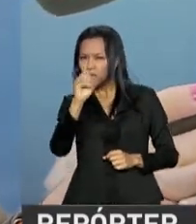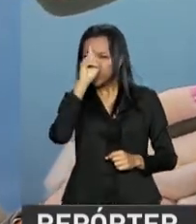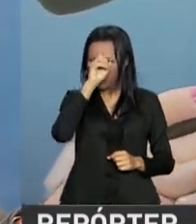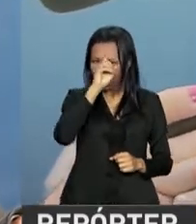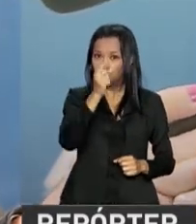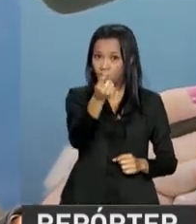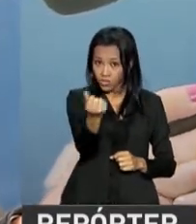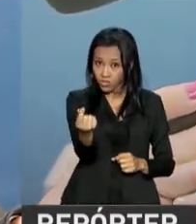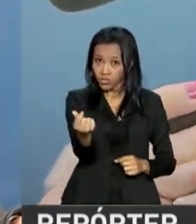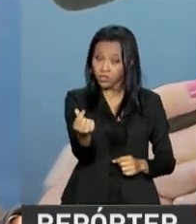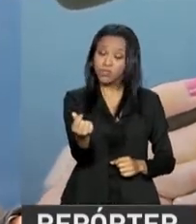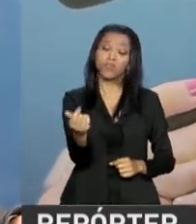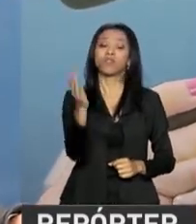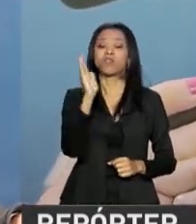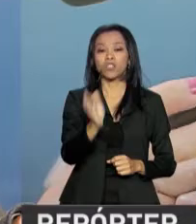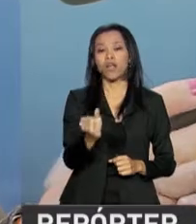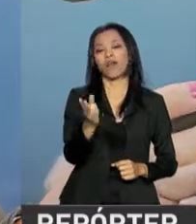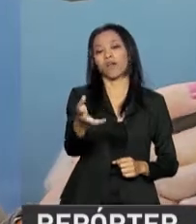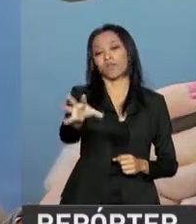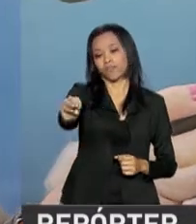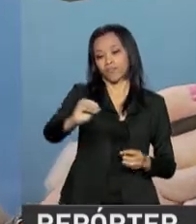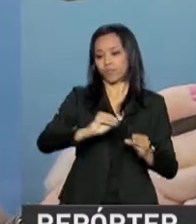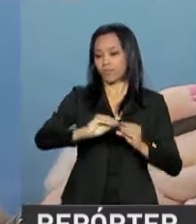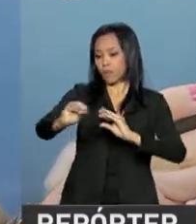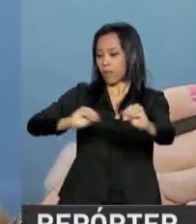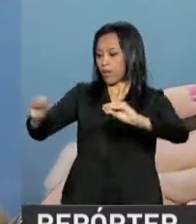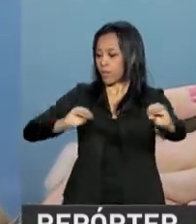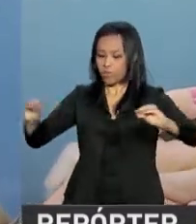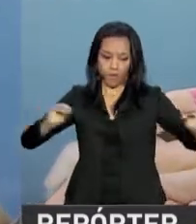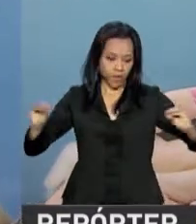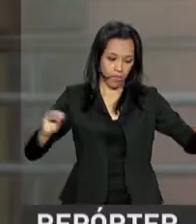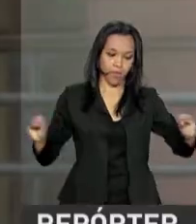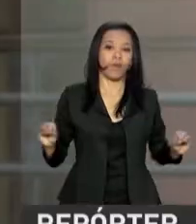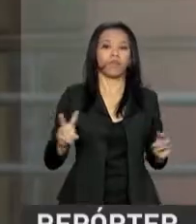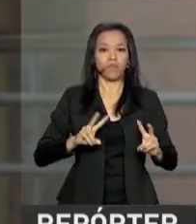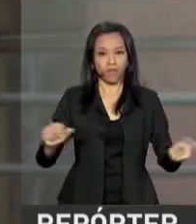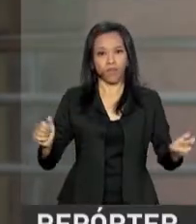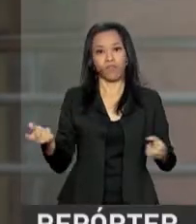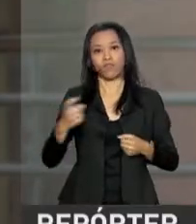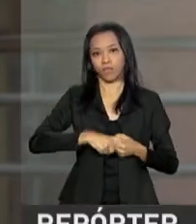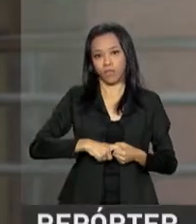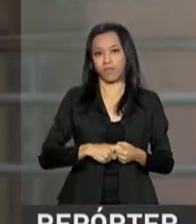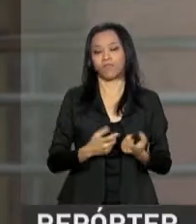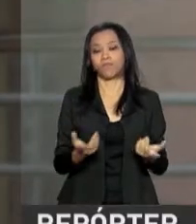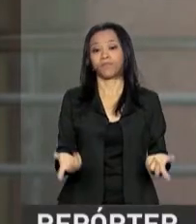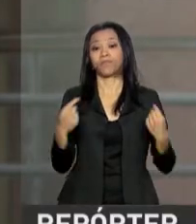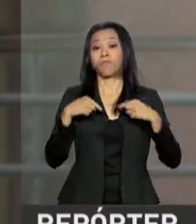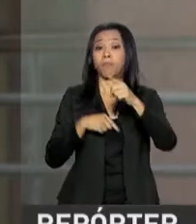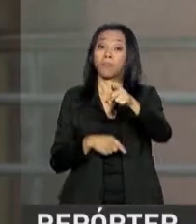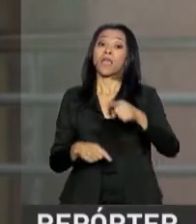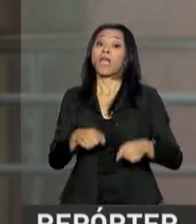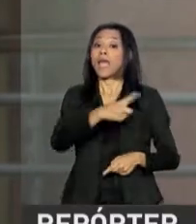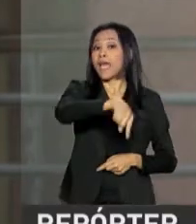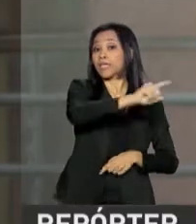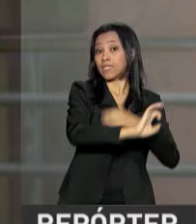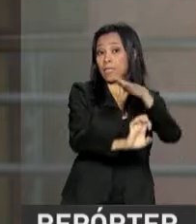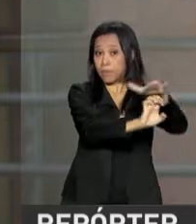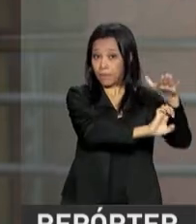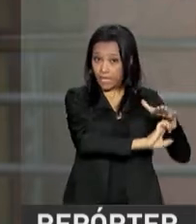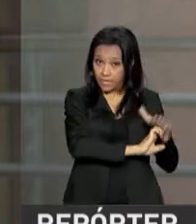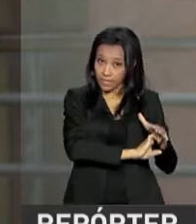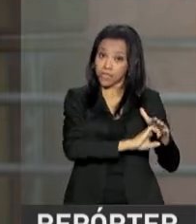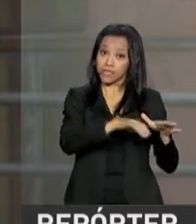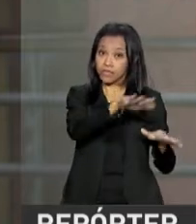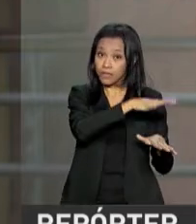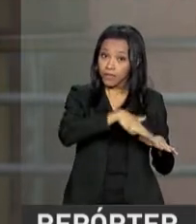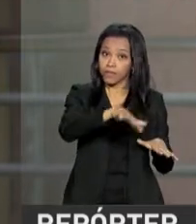janeiro devem estar sendo direcionados para os jogos entidades foram lesadas as empresas de publicidade e comunicação foram as primeiras